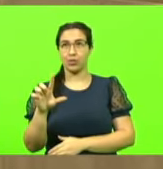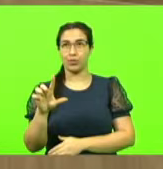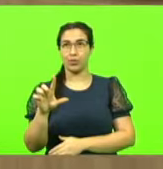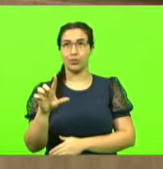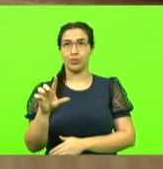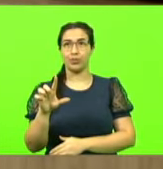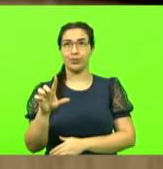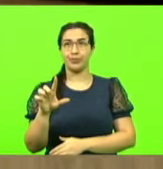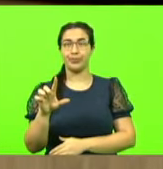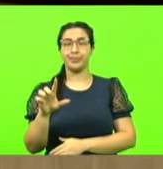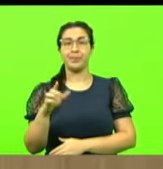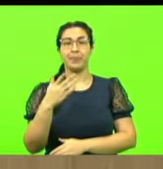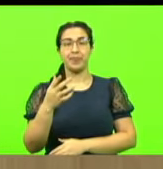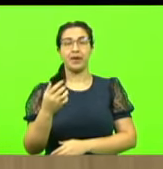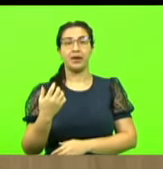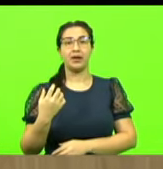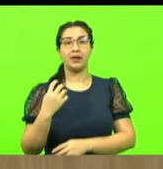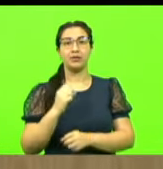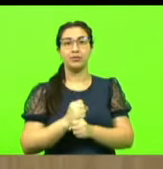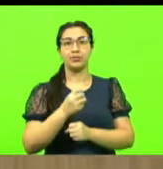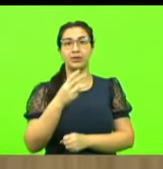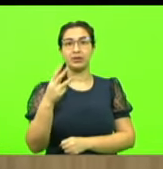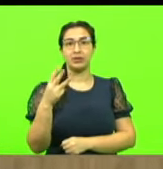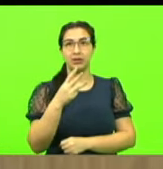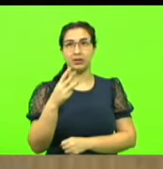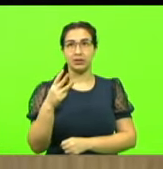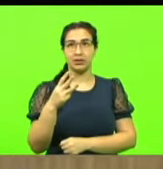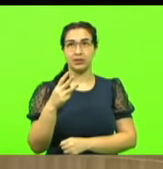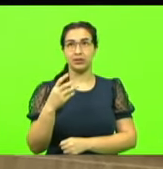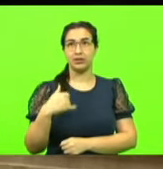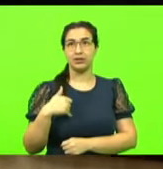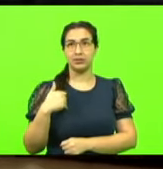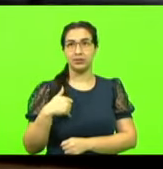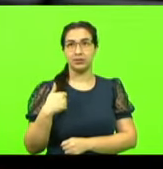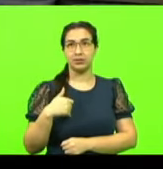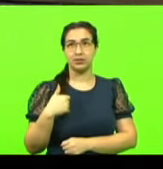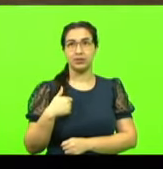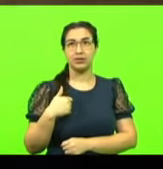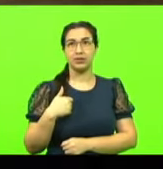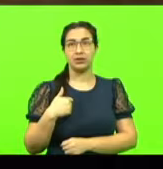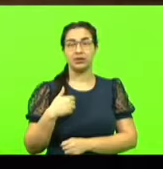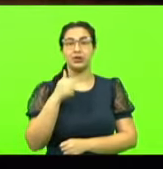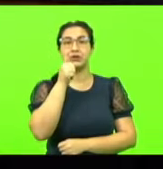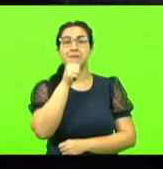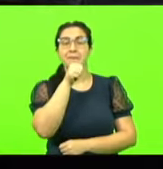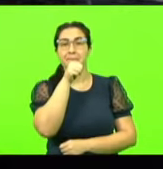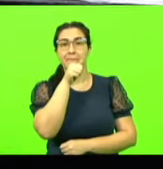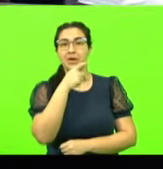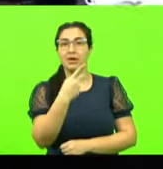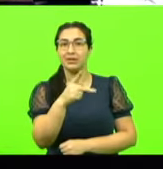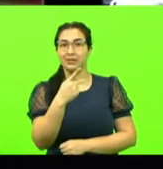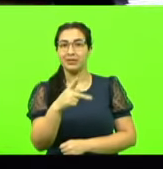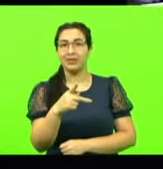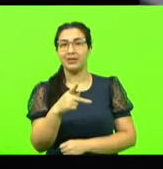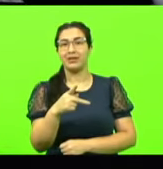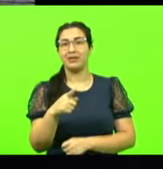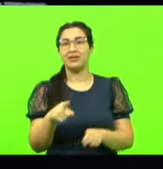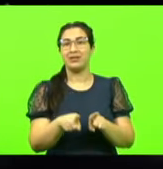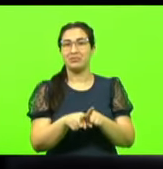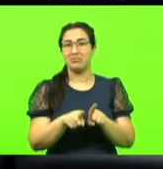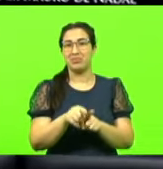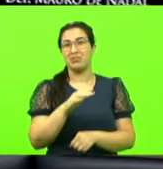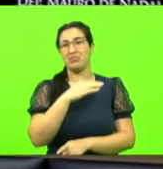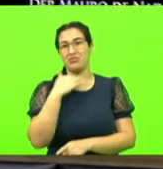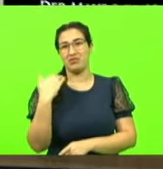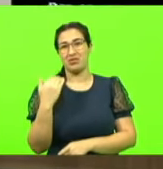Mondadori, 33 anos, atual vice-presidente da Cidel de Campos Novos, e a mãe Sandra Camargo, de 70 anos, morreram num